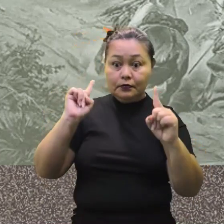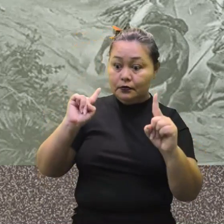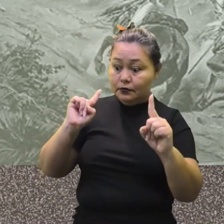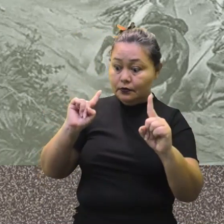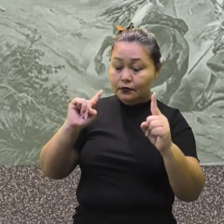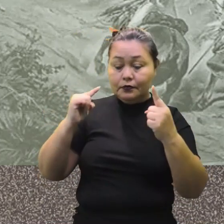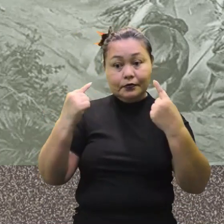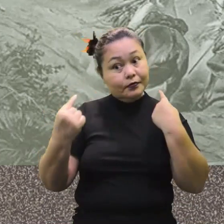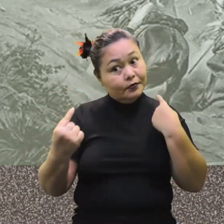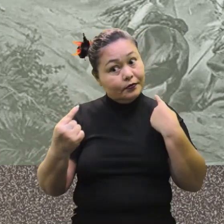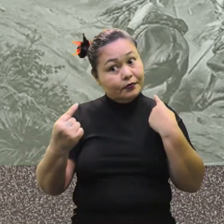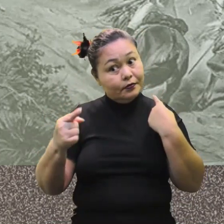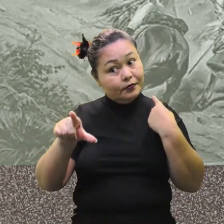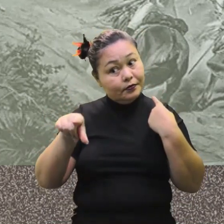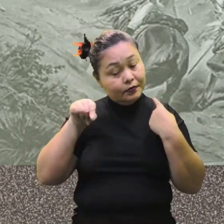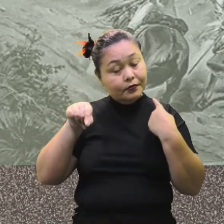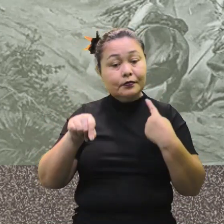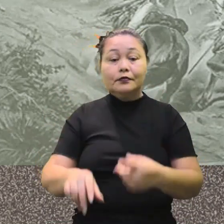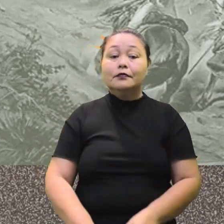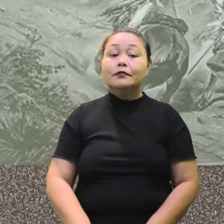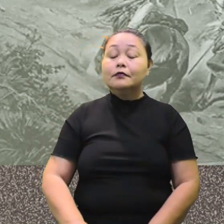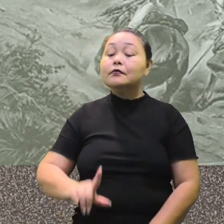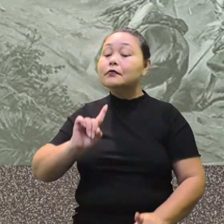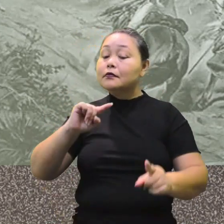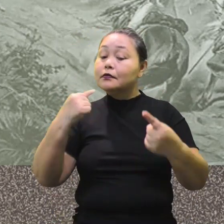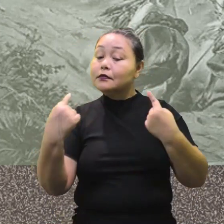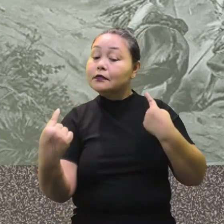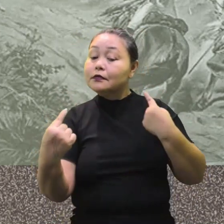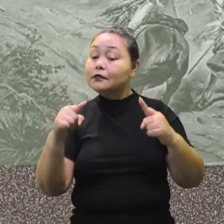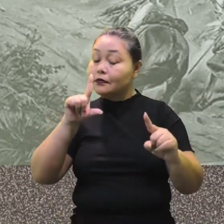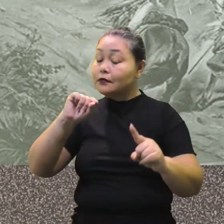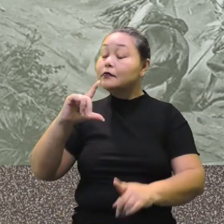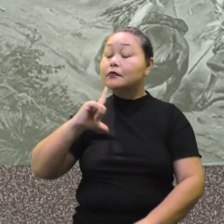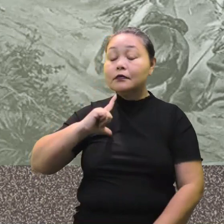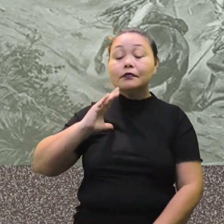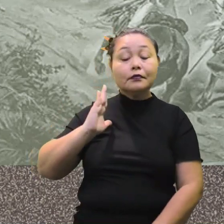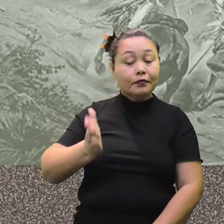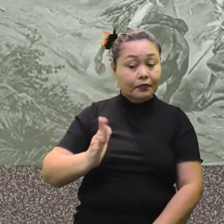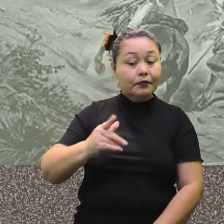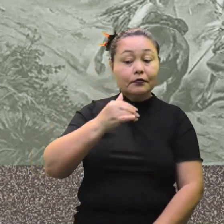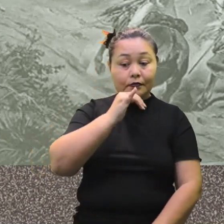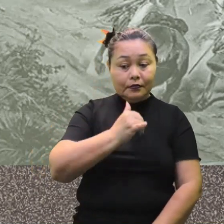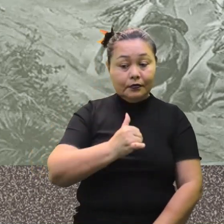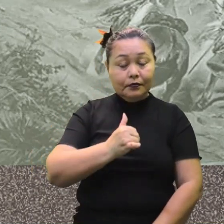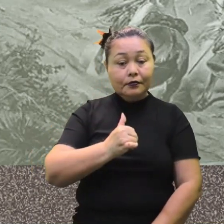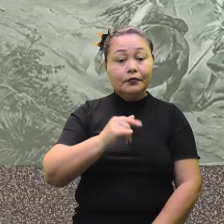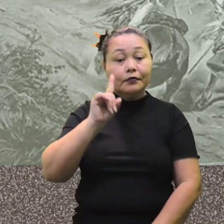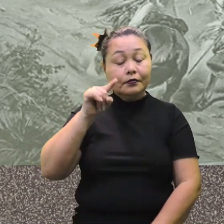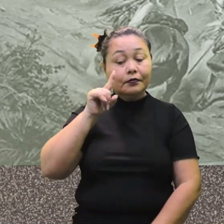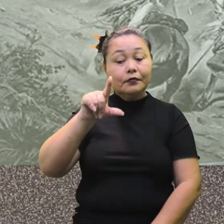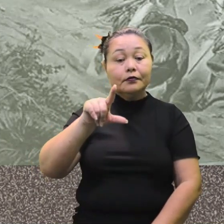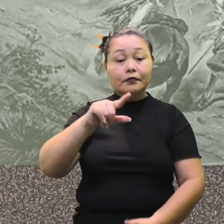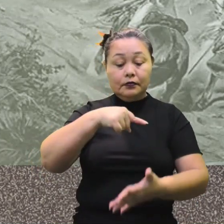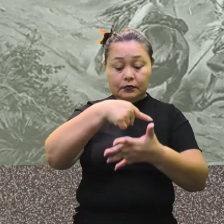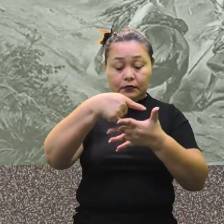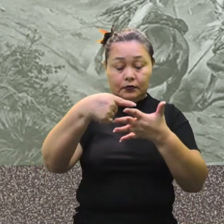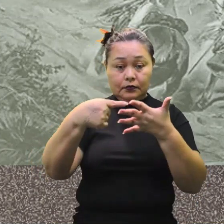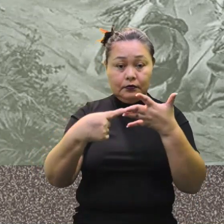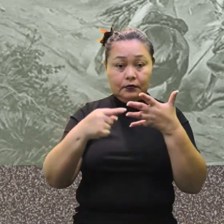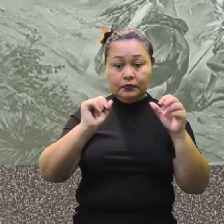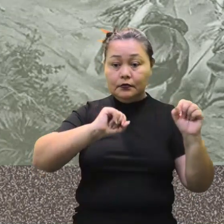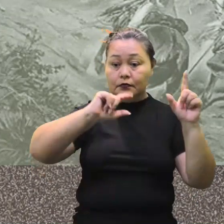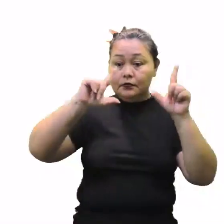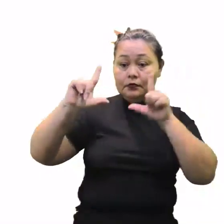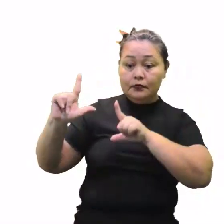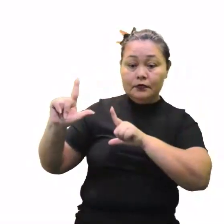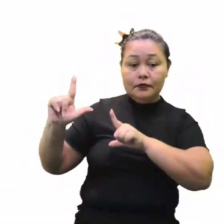alternativas. É uma alternativa para a energia que já existia aí no meio. Por isso que a questão correta, na